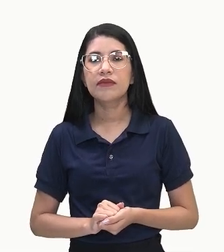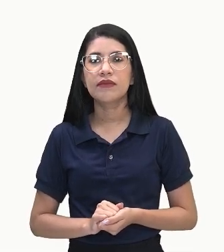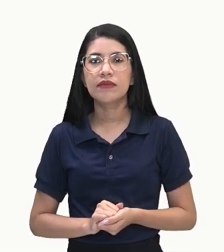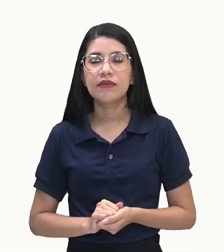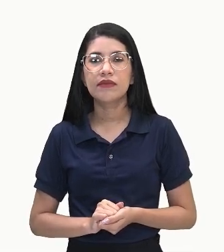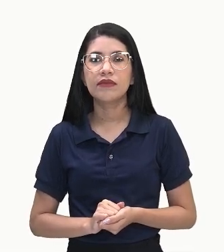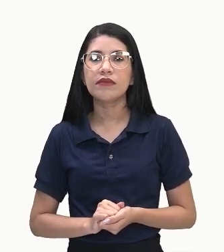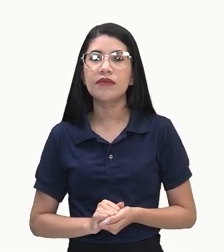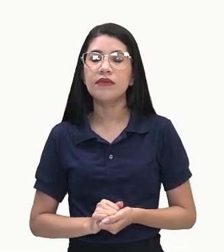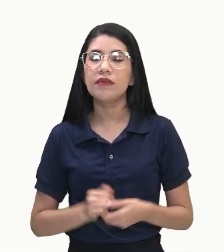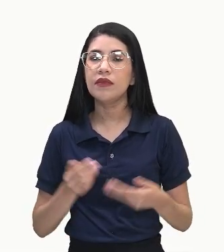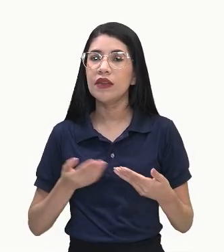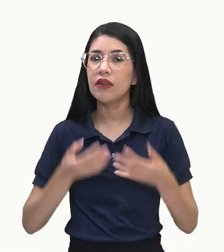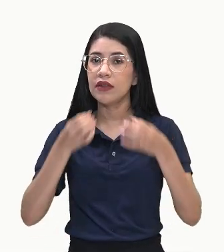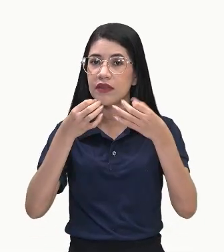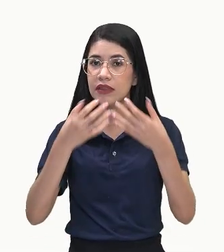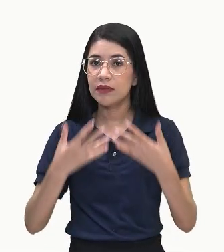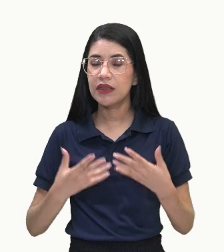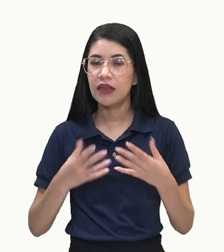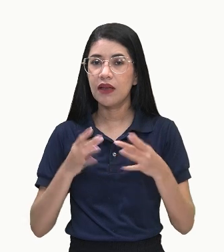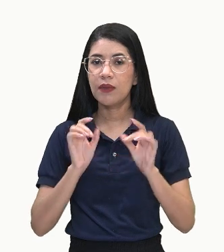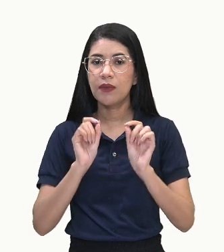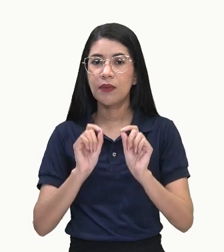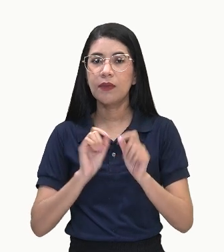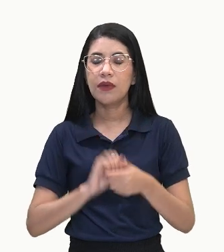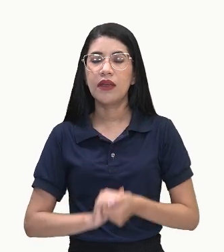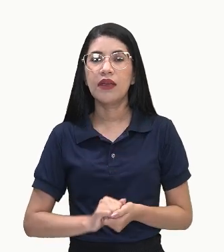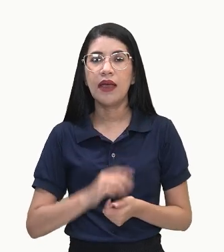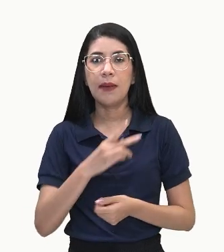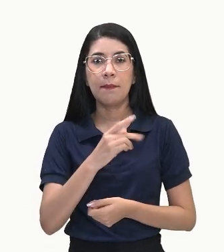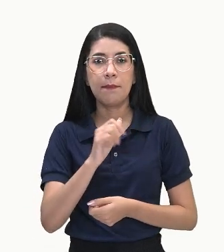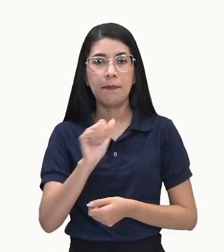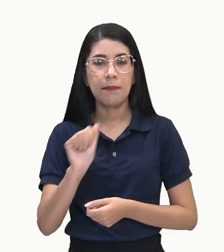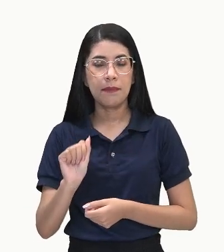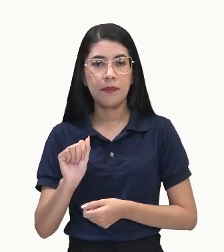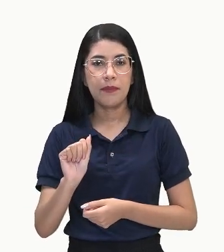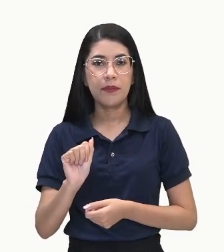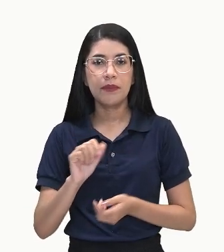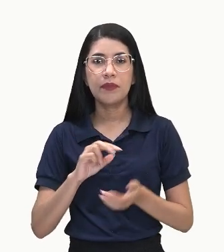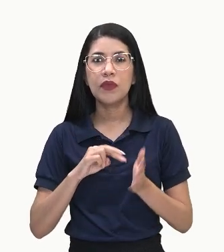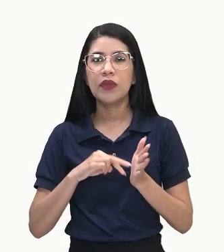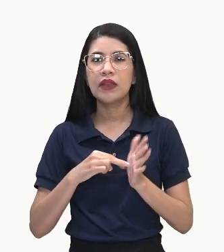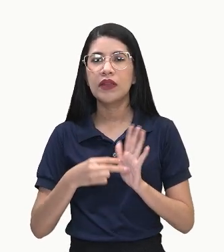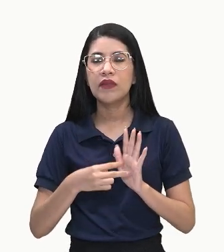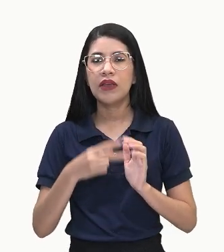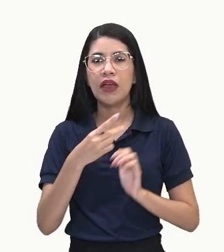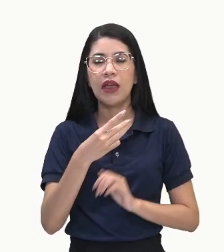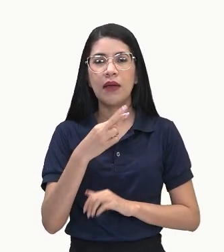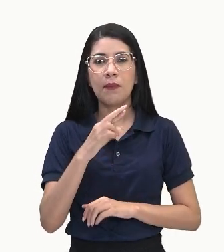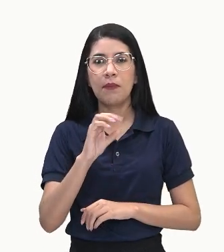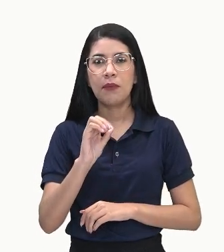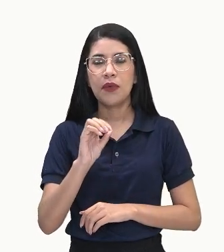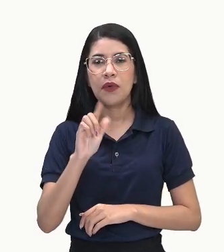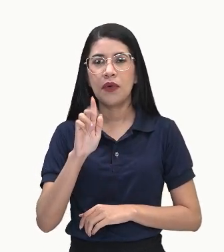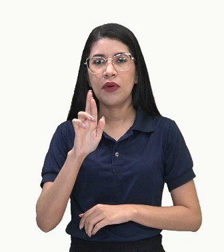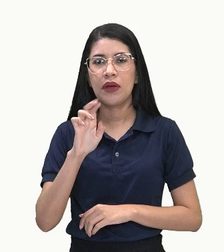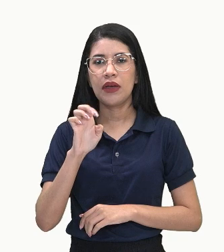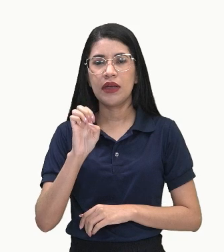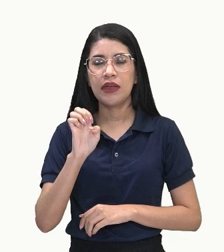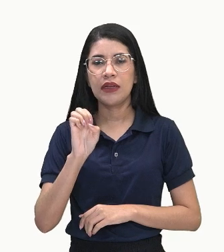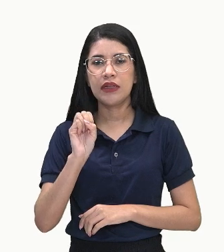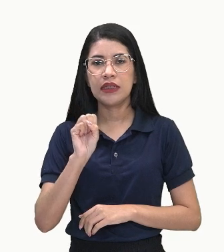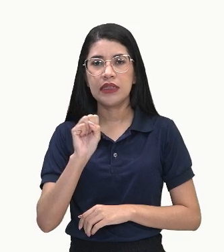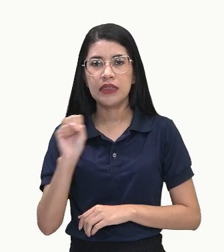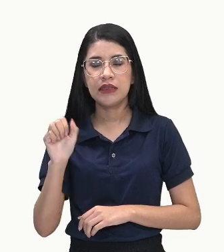vamos falar agora sobre a PA, ou seja, a progressão aritmética. O que